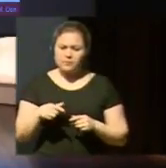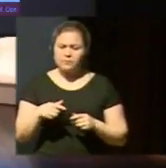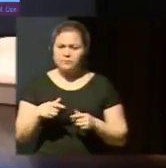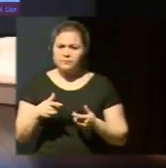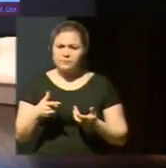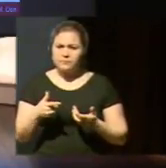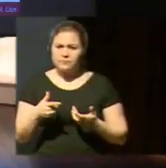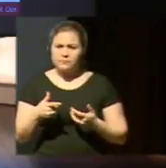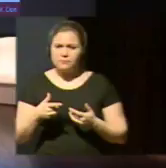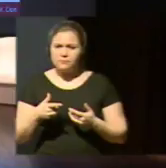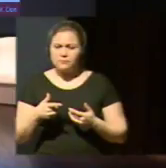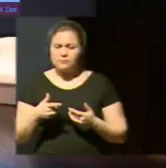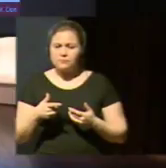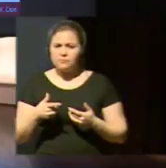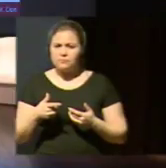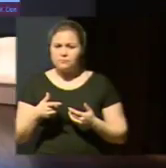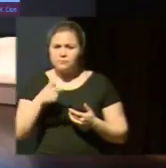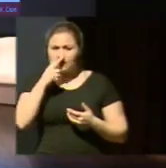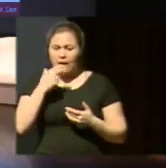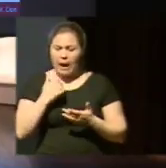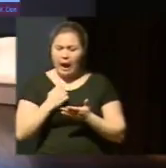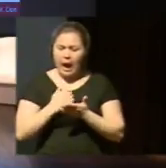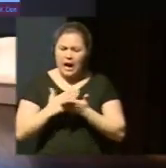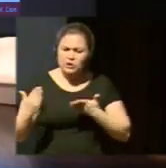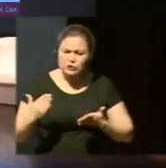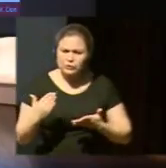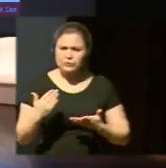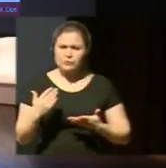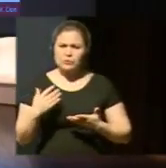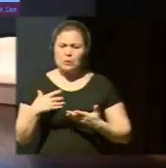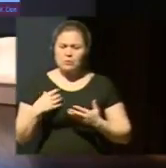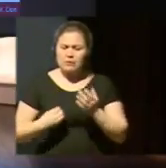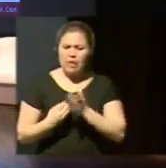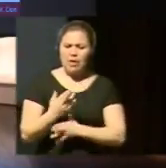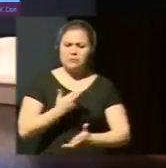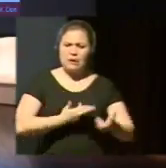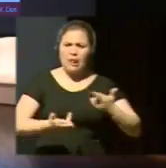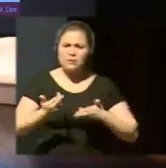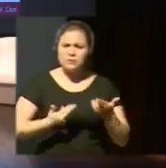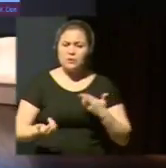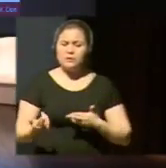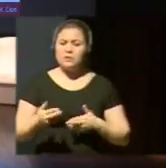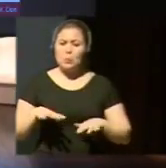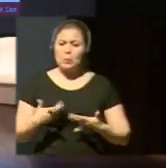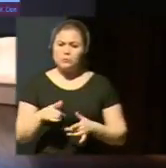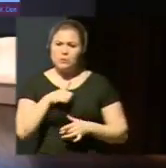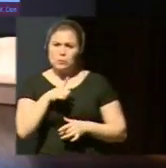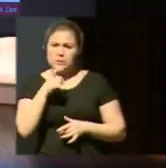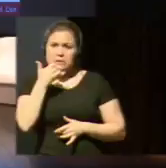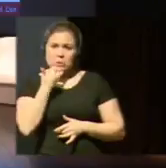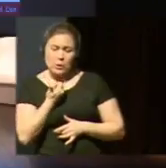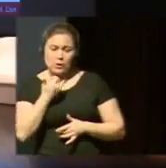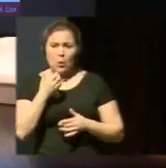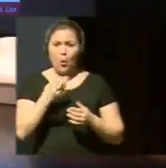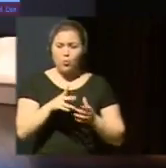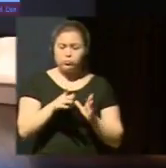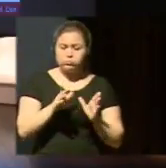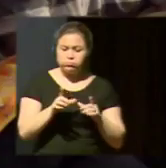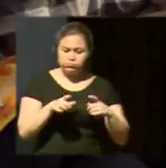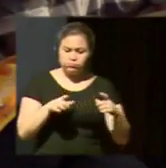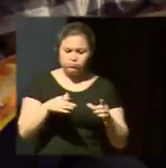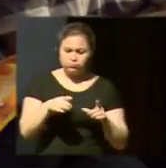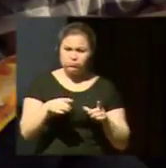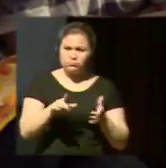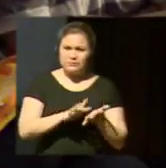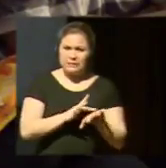como somos ativos, como criamos relações. Quem tiver um celular, um tablet,